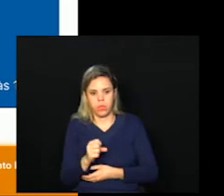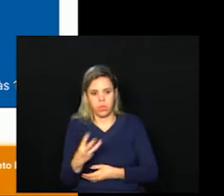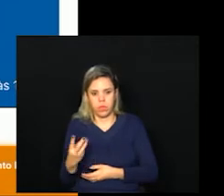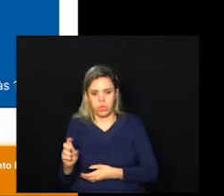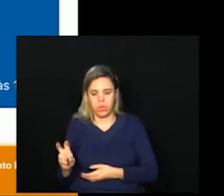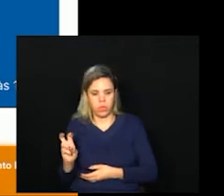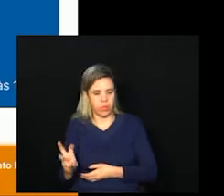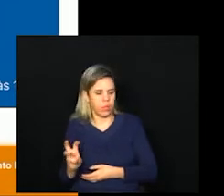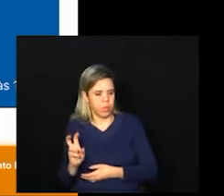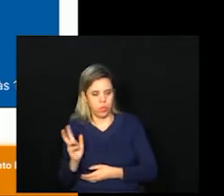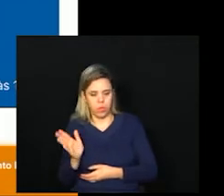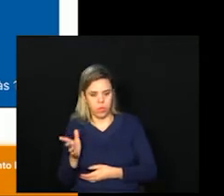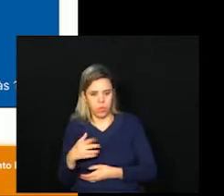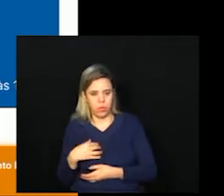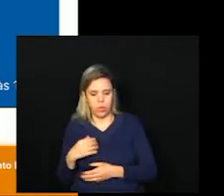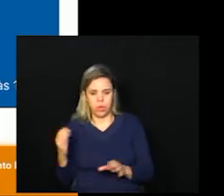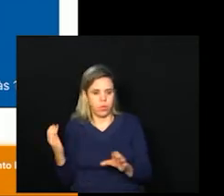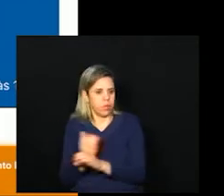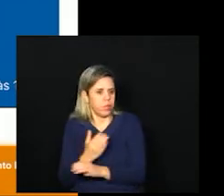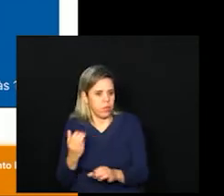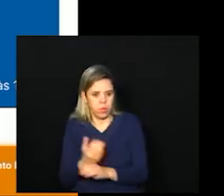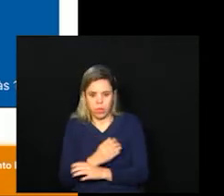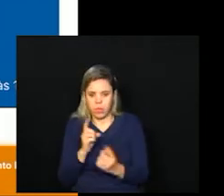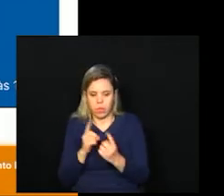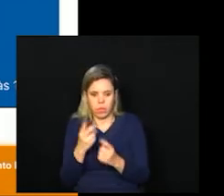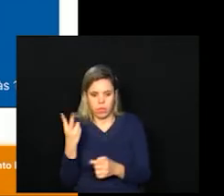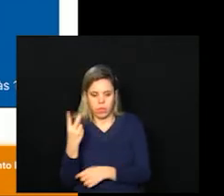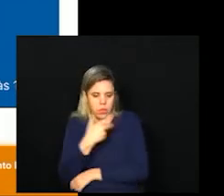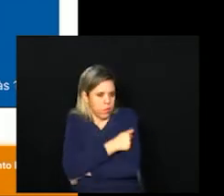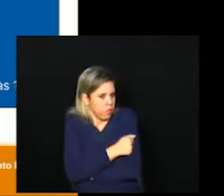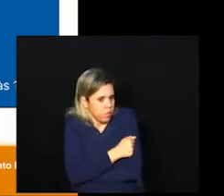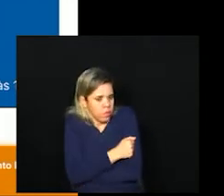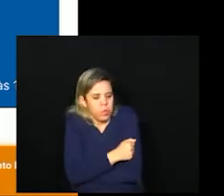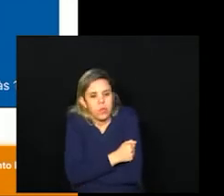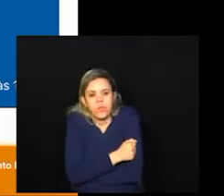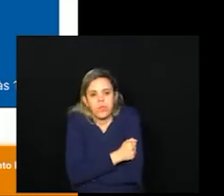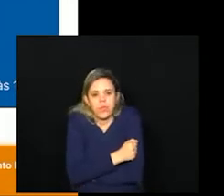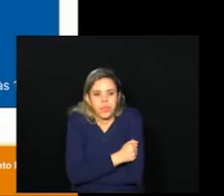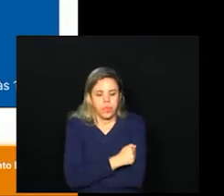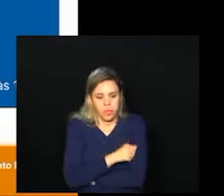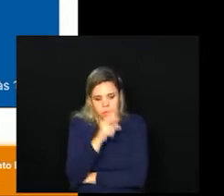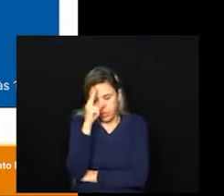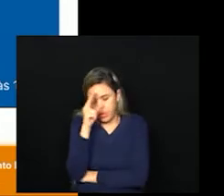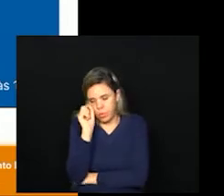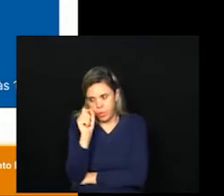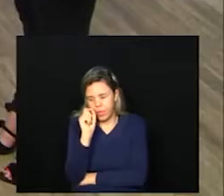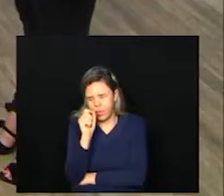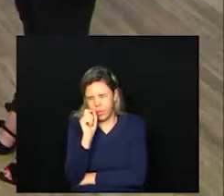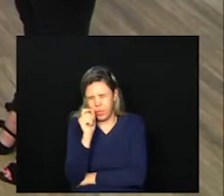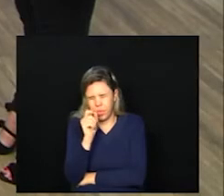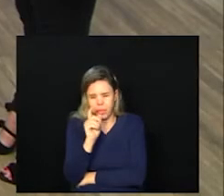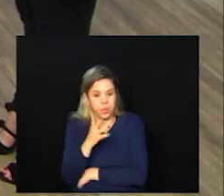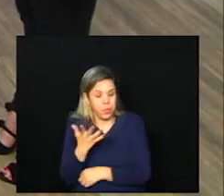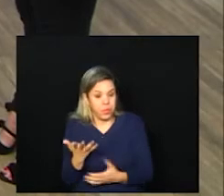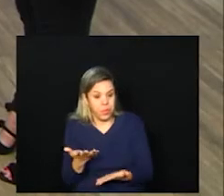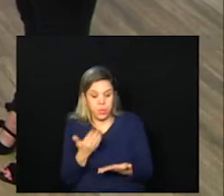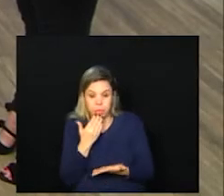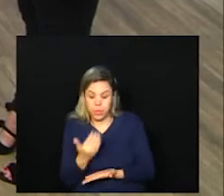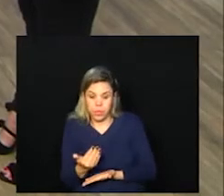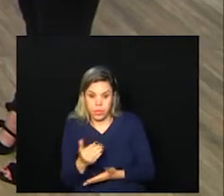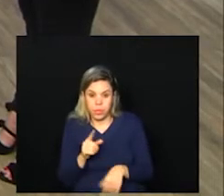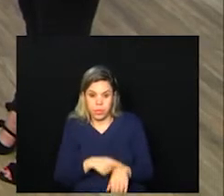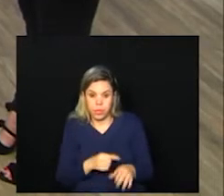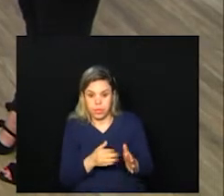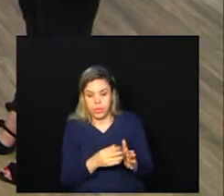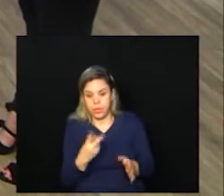307.835 estão com um ciclo completo com 2 doses da vacina, lembrando que a gente pede aquele período